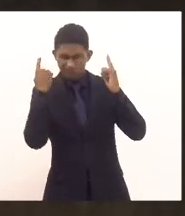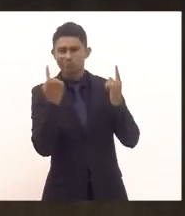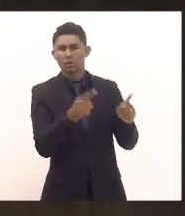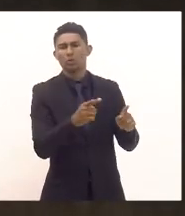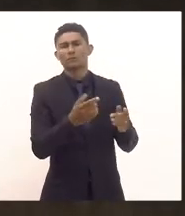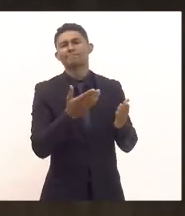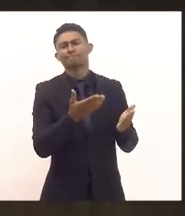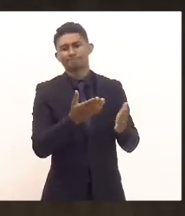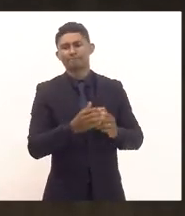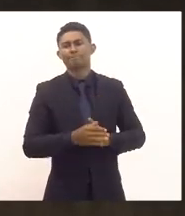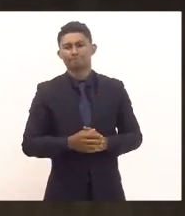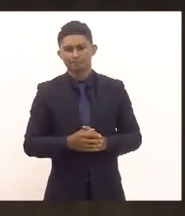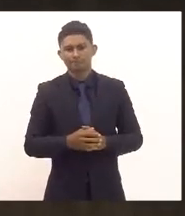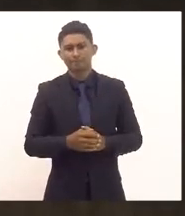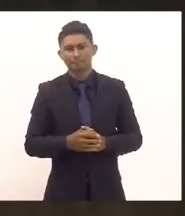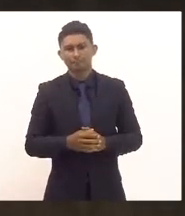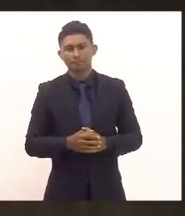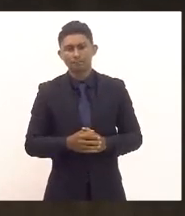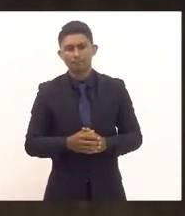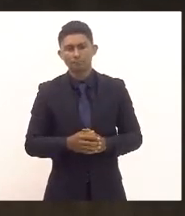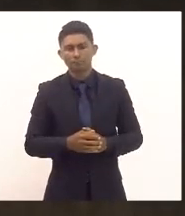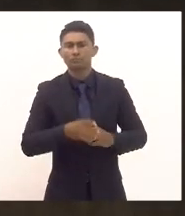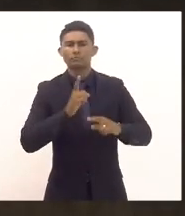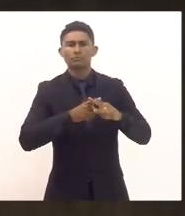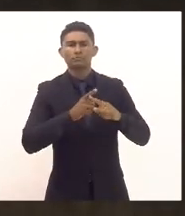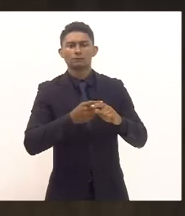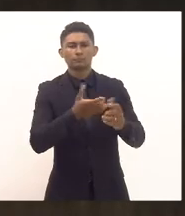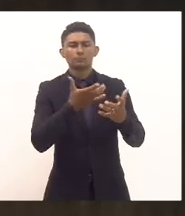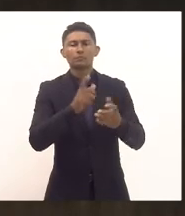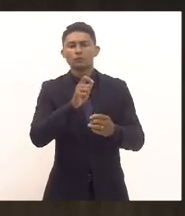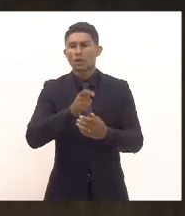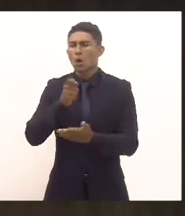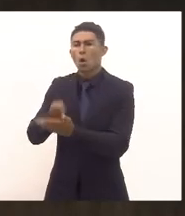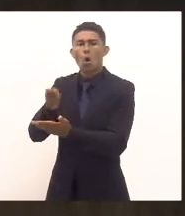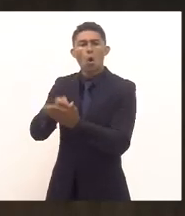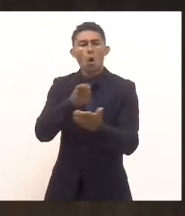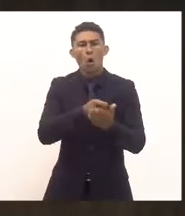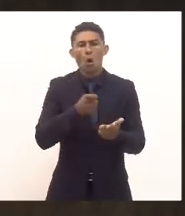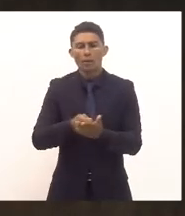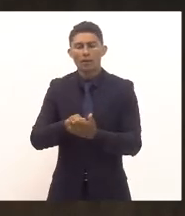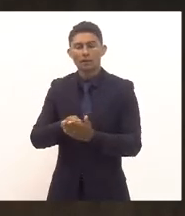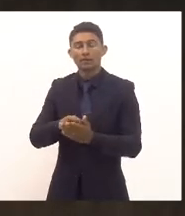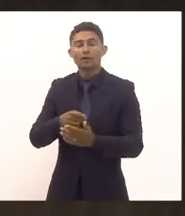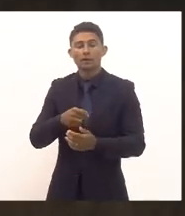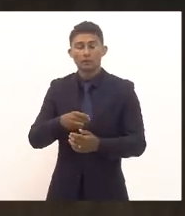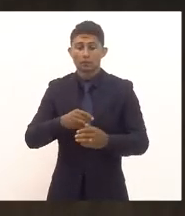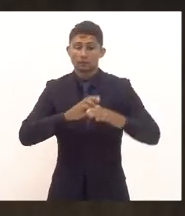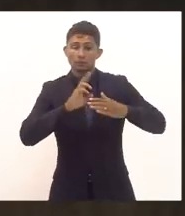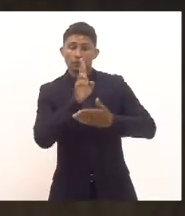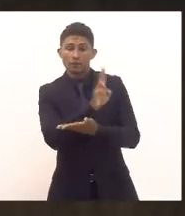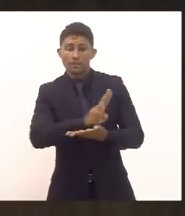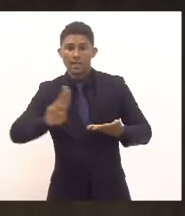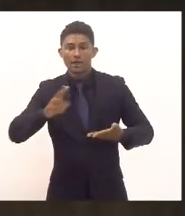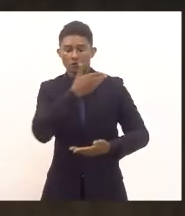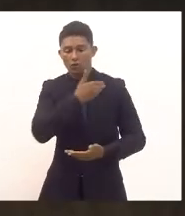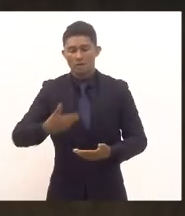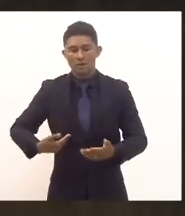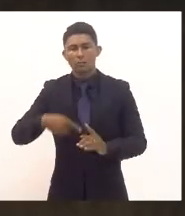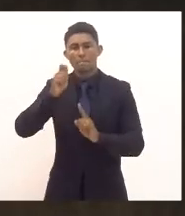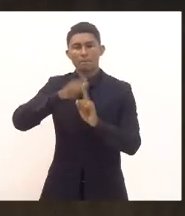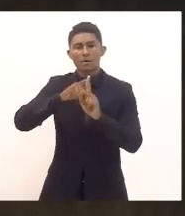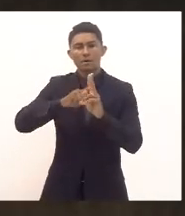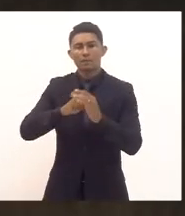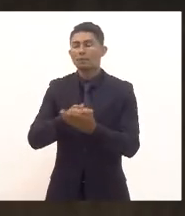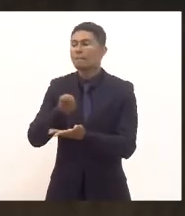a PEC propõe introduzir uma cobrança de mensalidade nas universidades públicas achou contrário gente precisa fortalecer